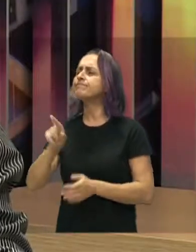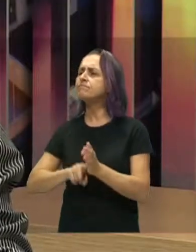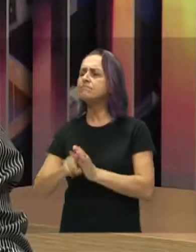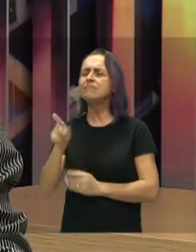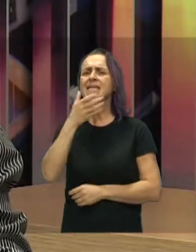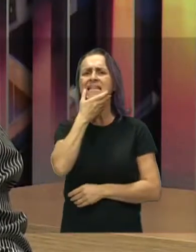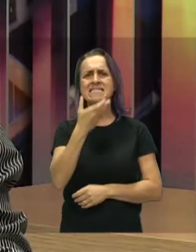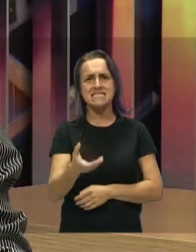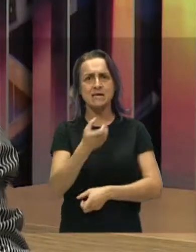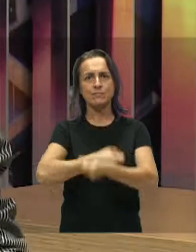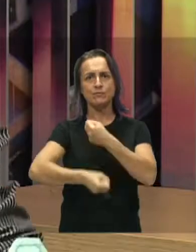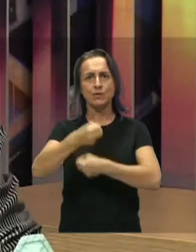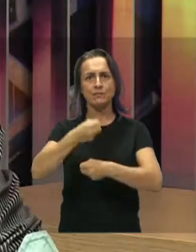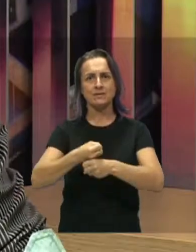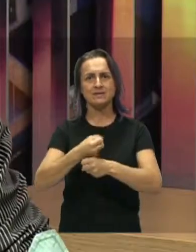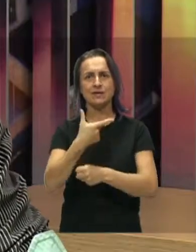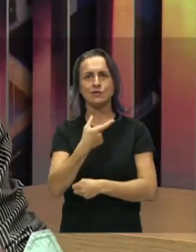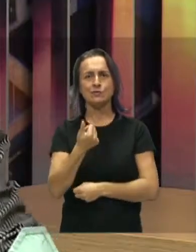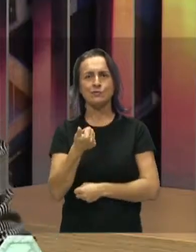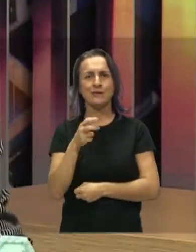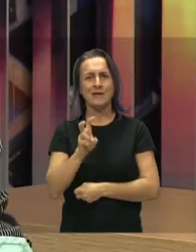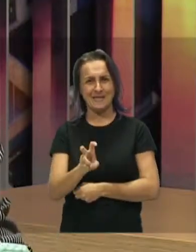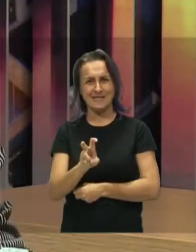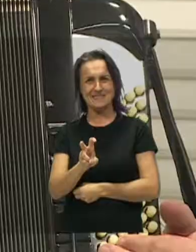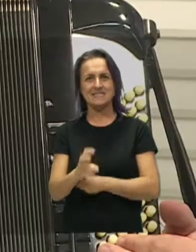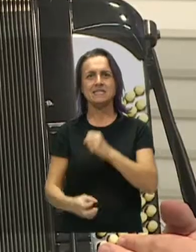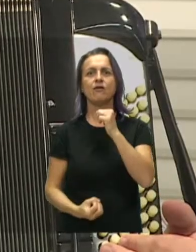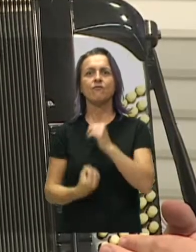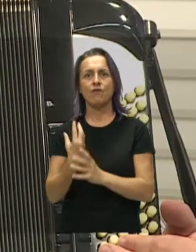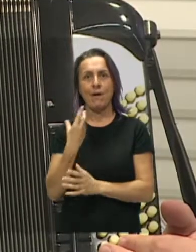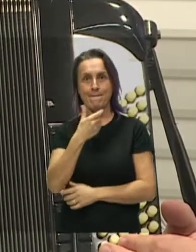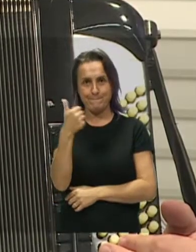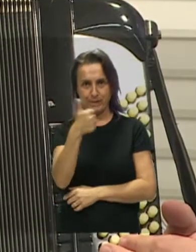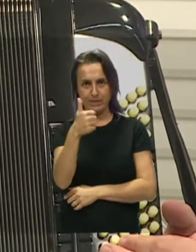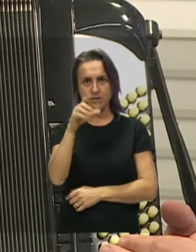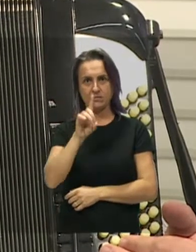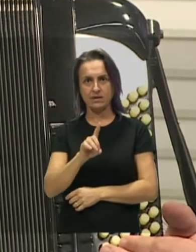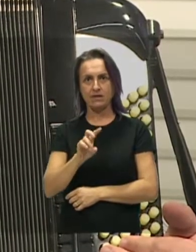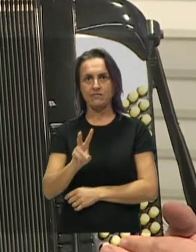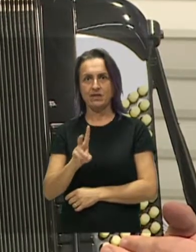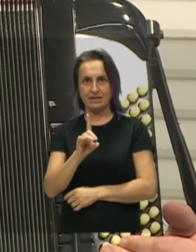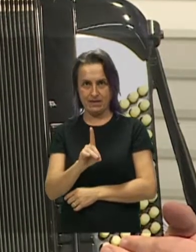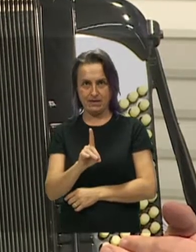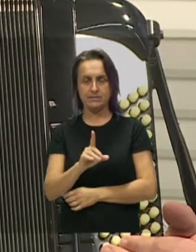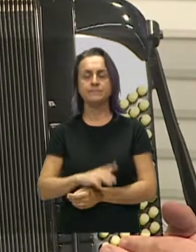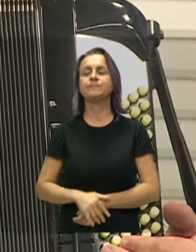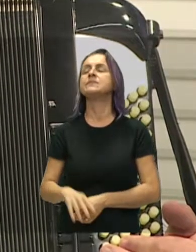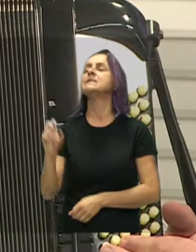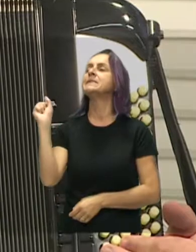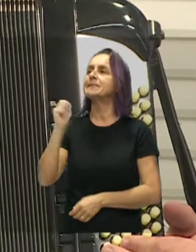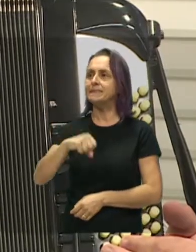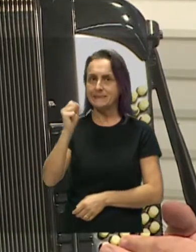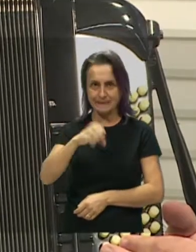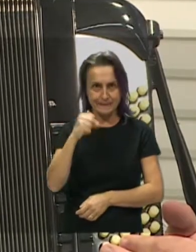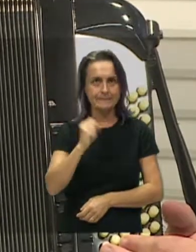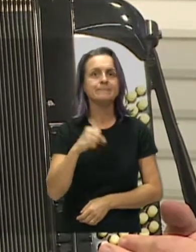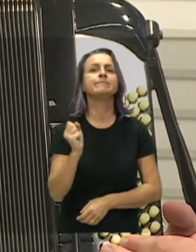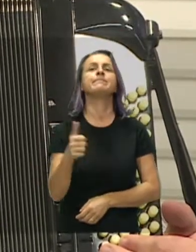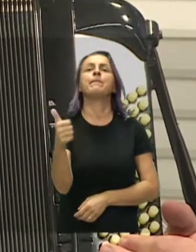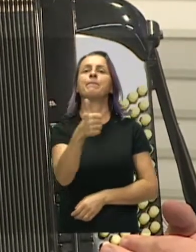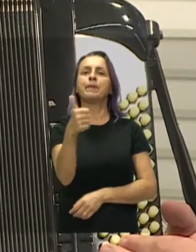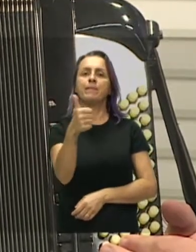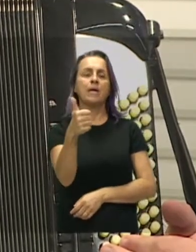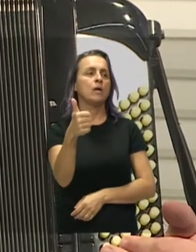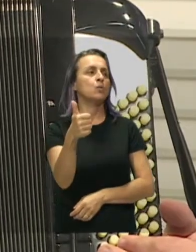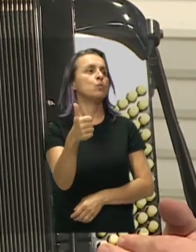passado, 2015, que foi gravado o primeiro DVD. Exato. Foi gravado nos primeiros dias